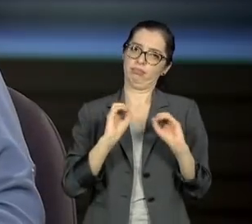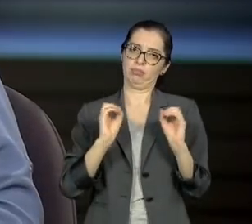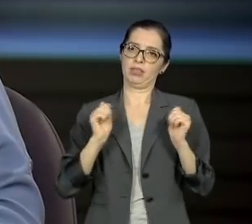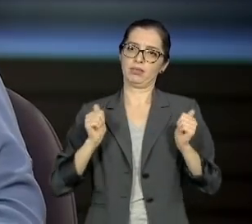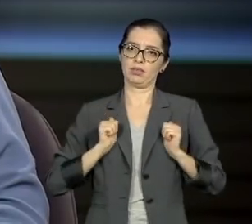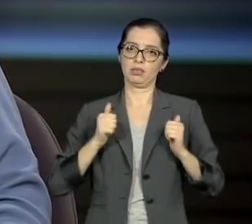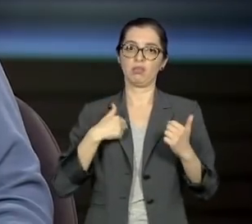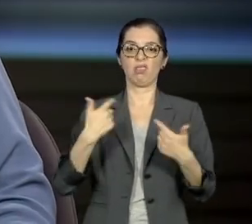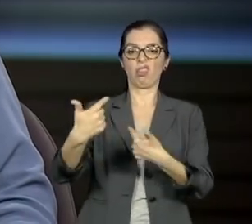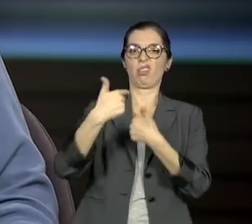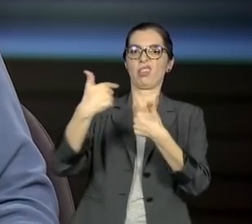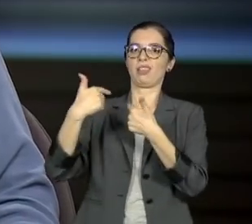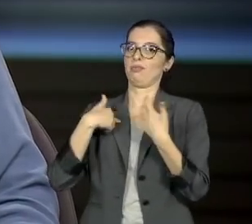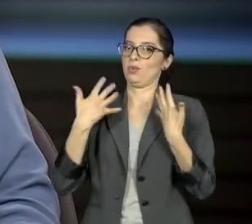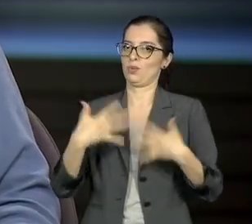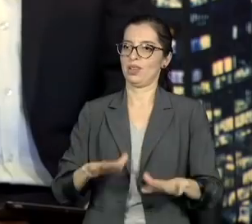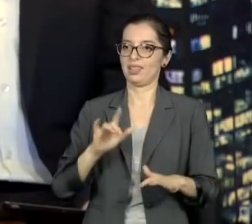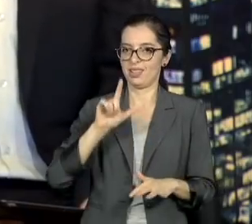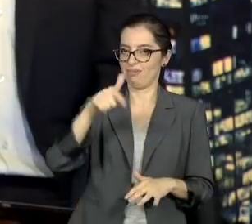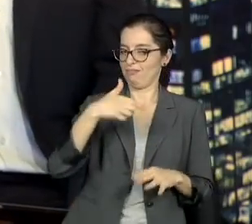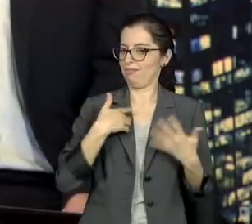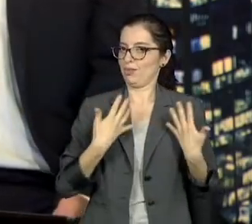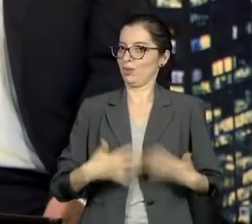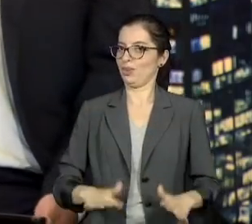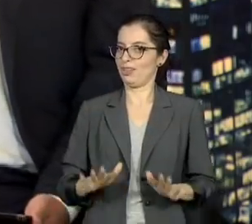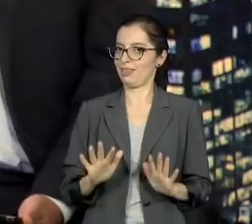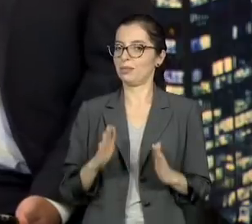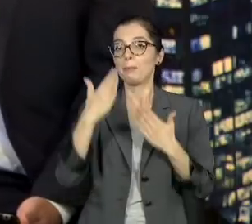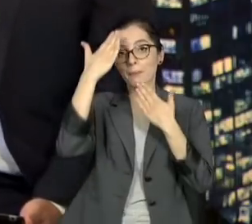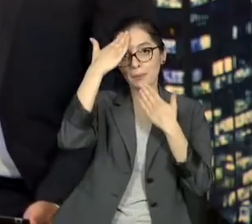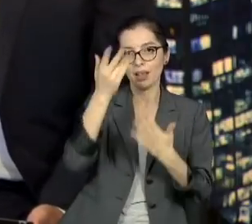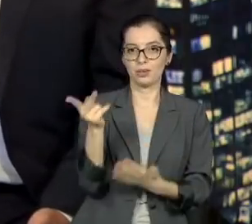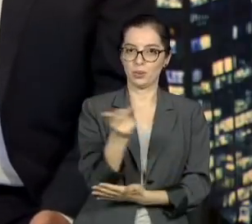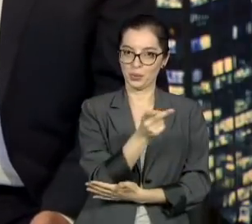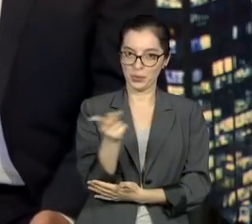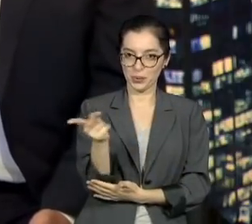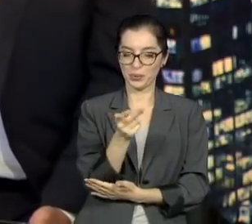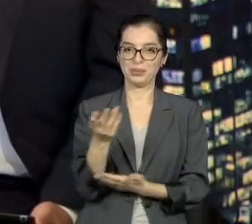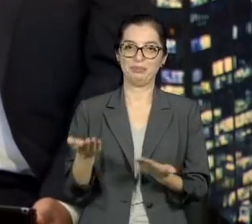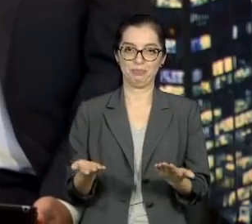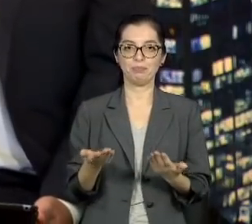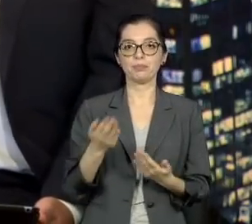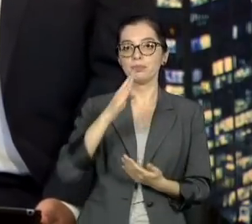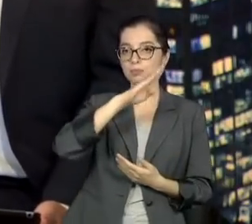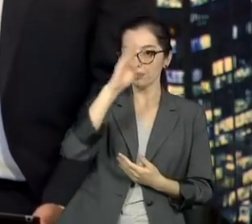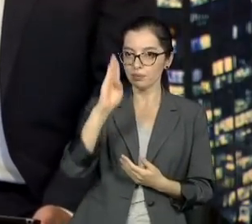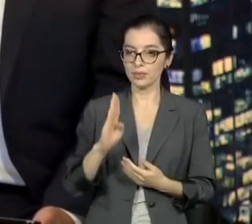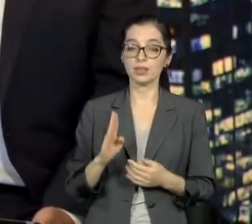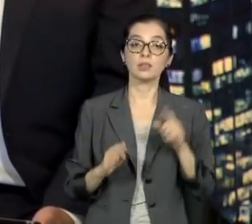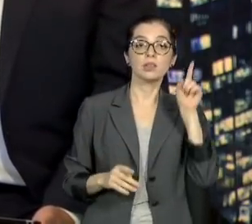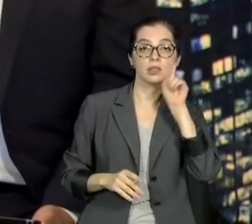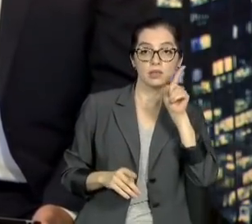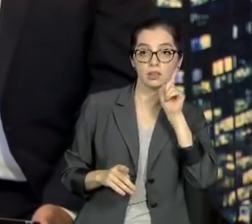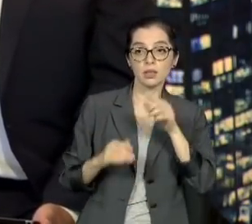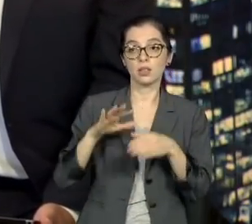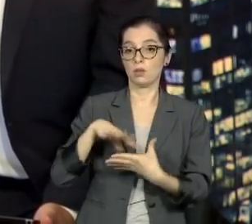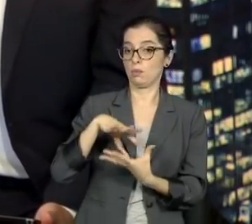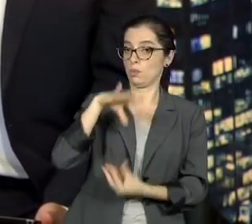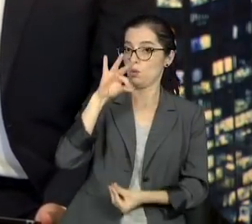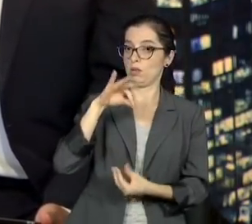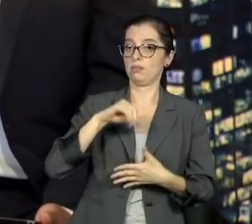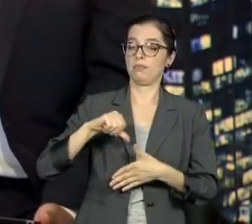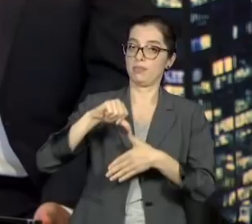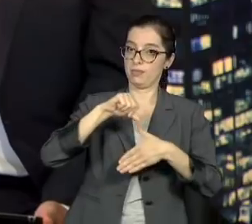não. Obrigado, Patrícia. Obrigado, Vera. Tchau. Brasil e Estados Unidos são as maiores democracias do continente. Estão entre